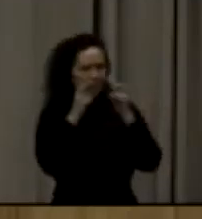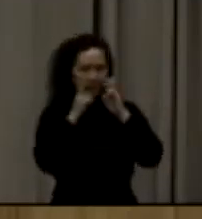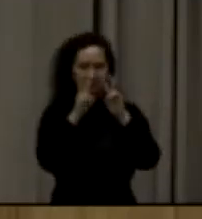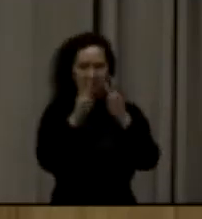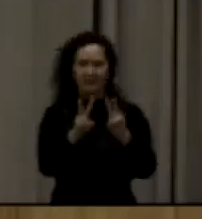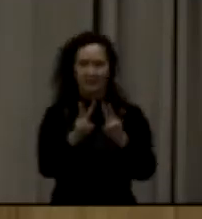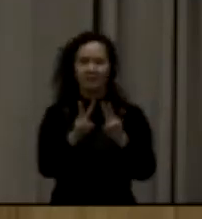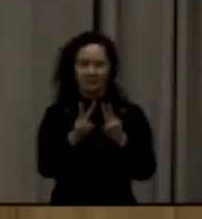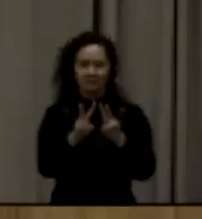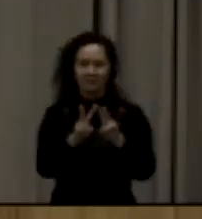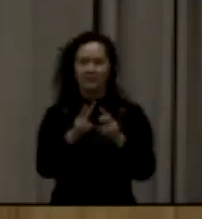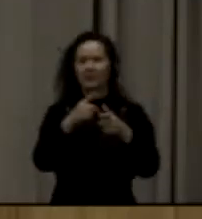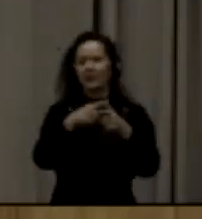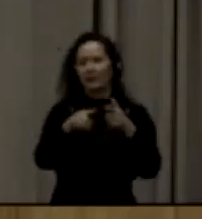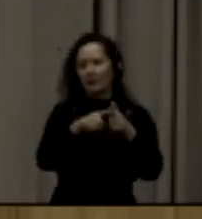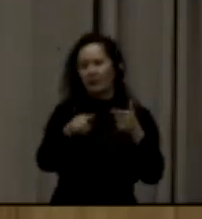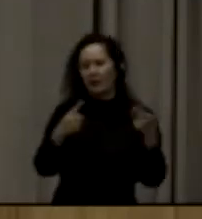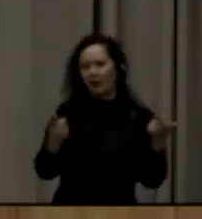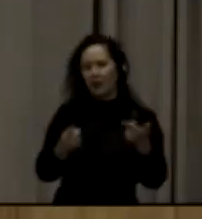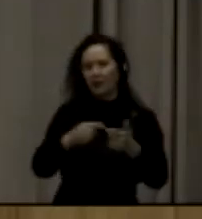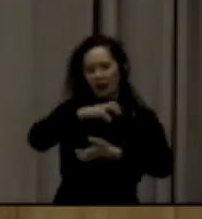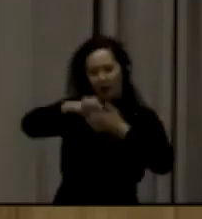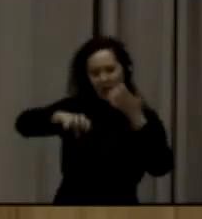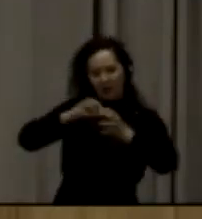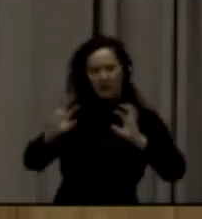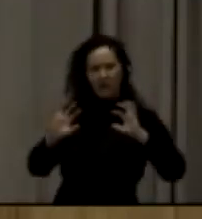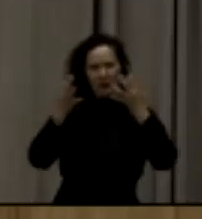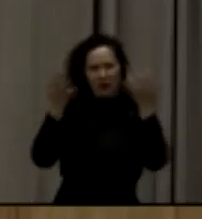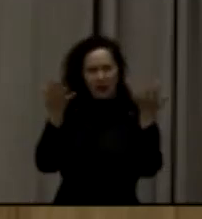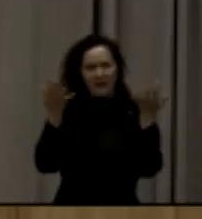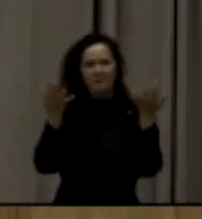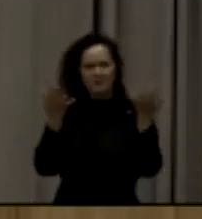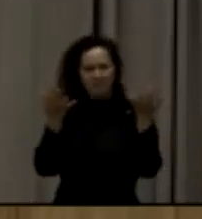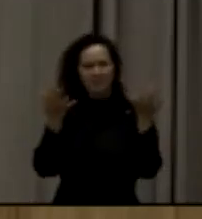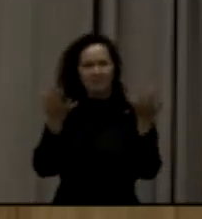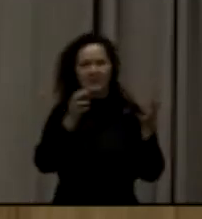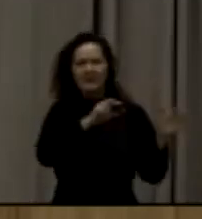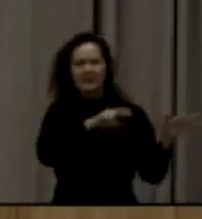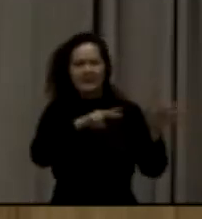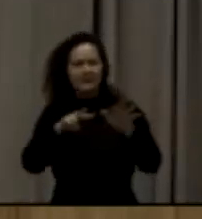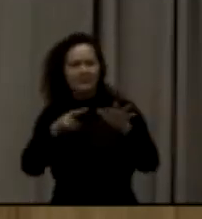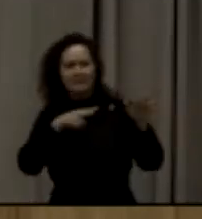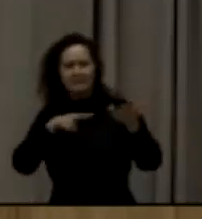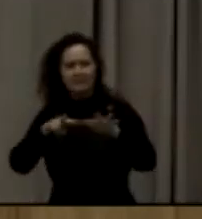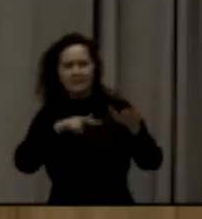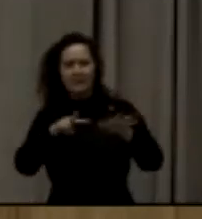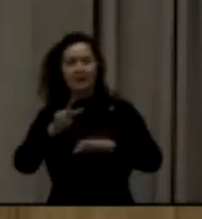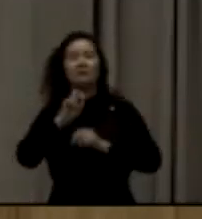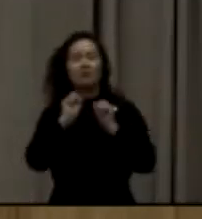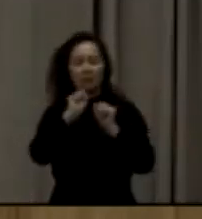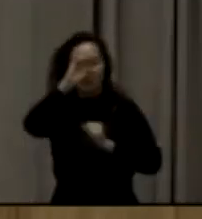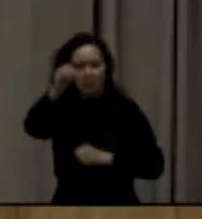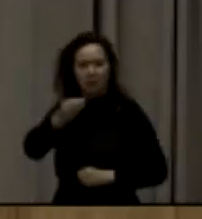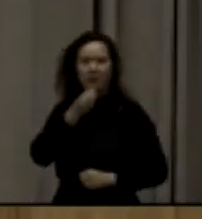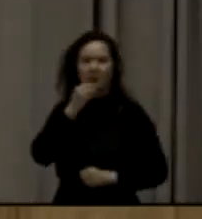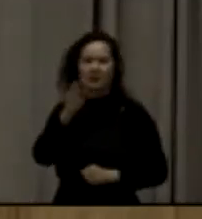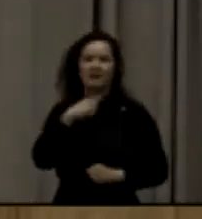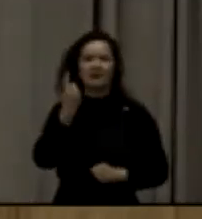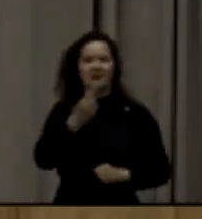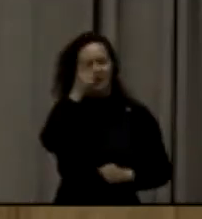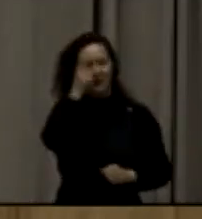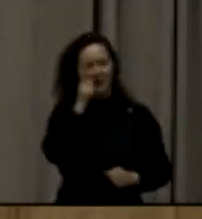vendo, da crise, a greve do clima que eles fazem, que se tem toda semana, que pode ser uma oportunidade, desde